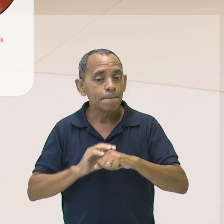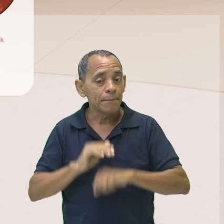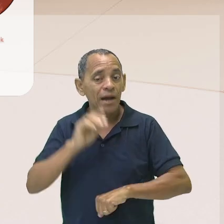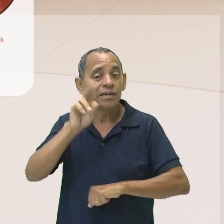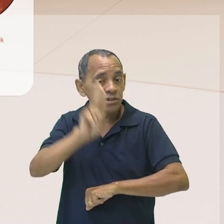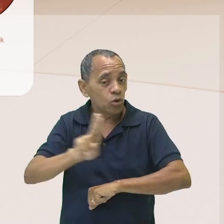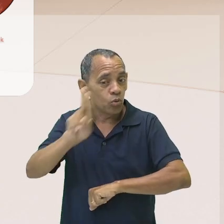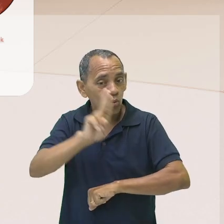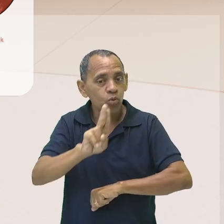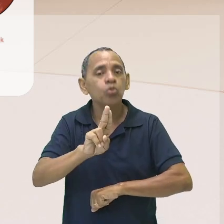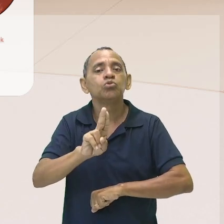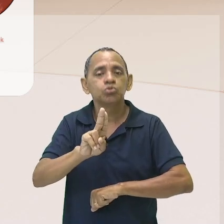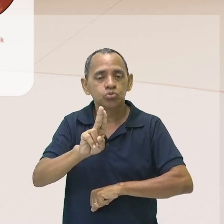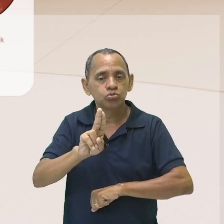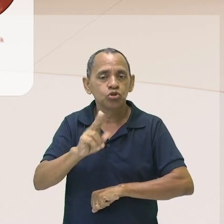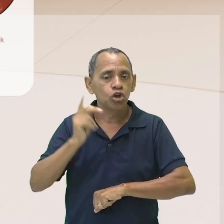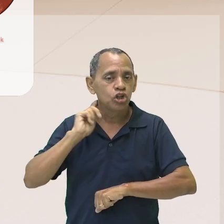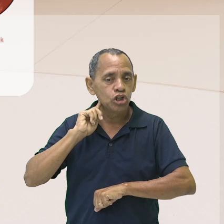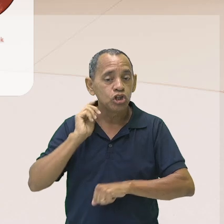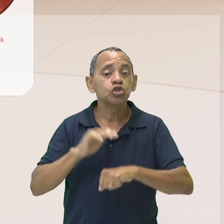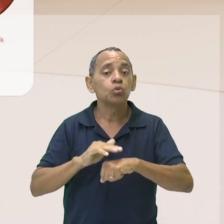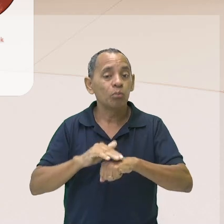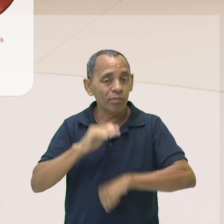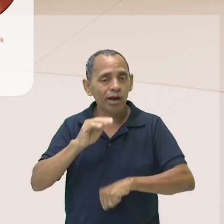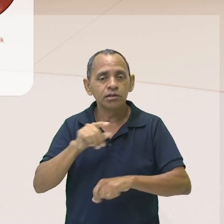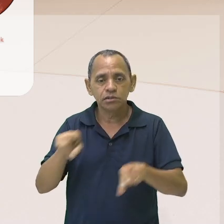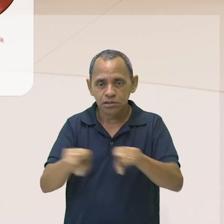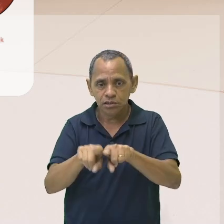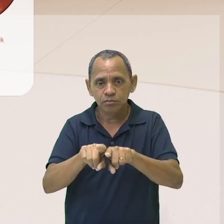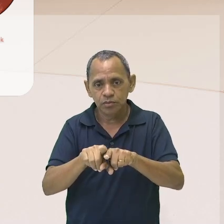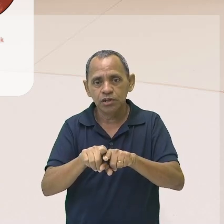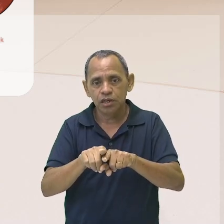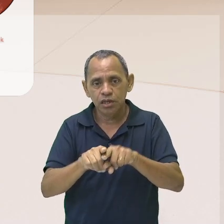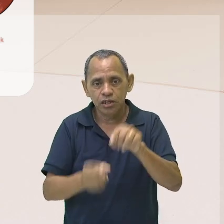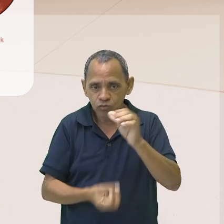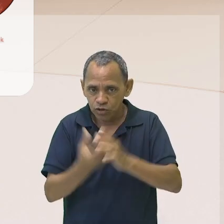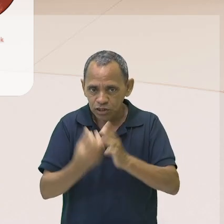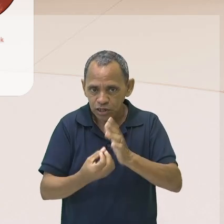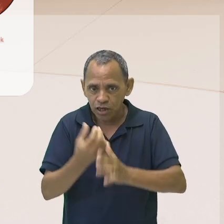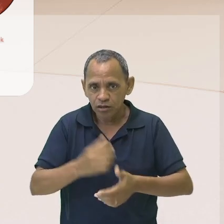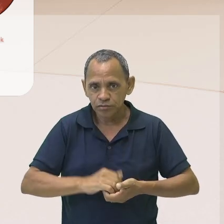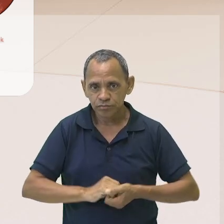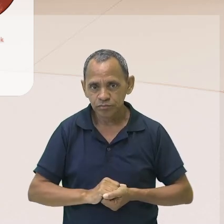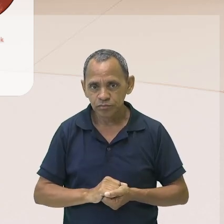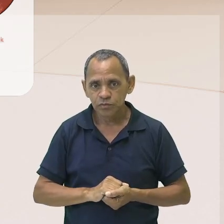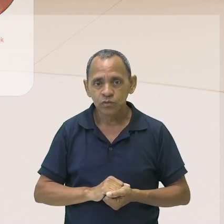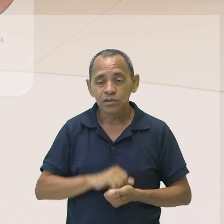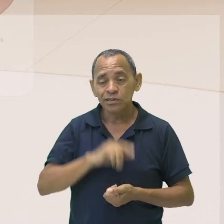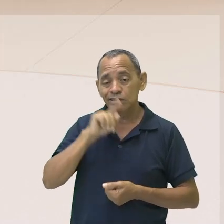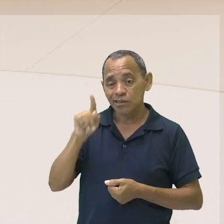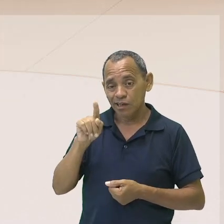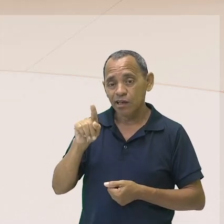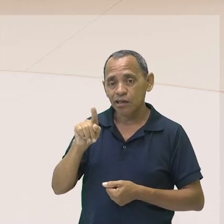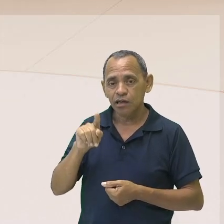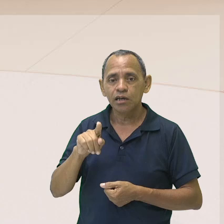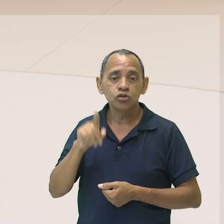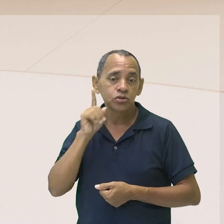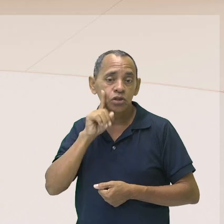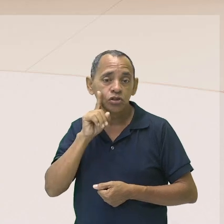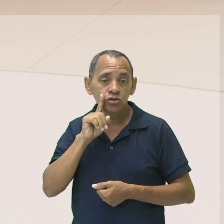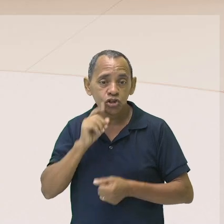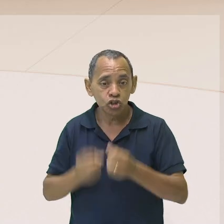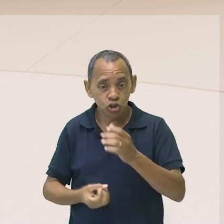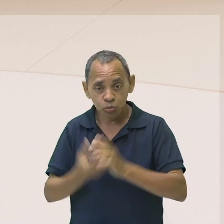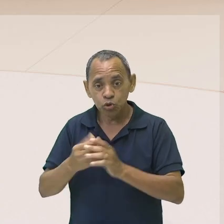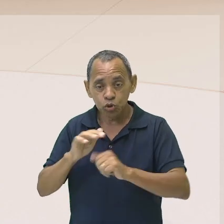Os países desenvolvidos, os mais ricos, geram mais lixo porque consomem mais também. Eles podem até reciclar mais, mas eles geram mais